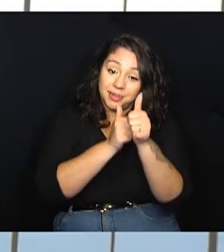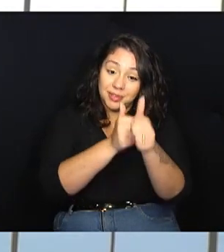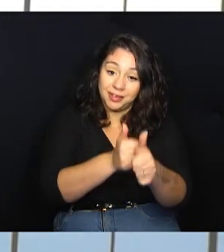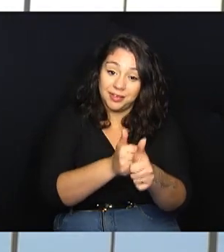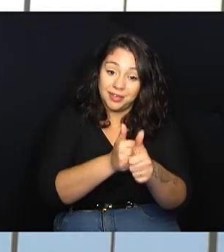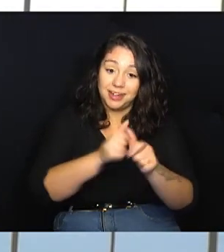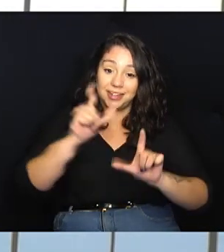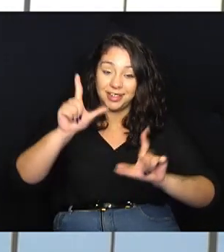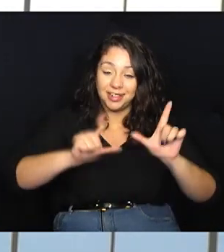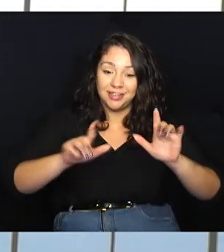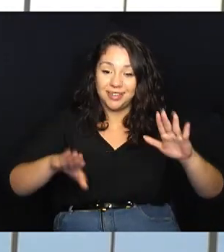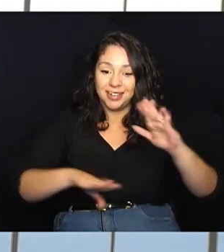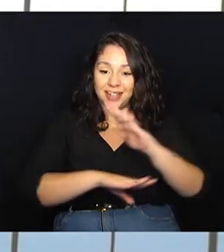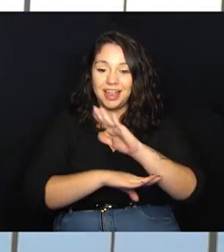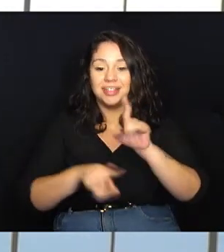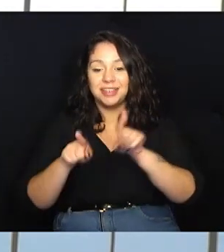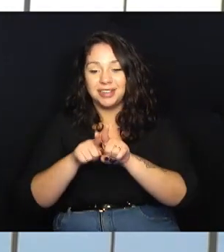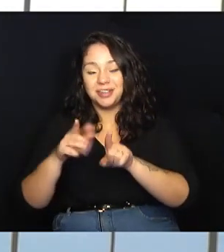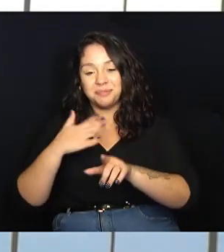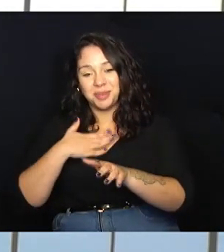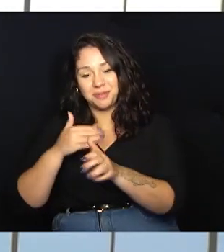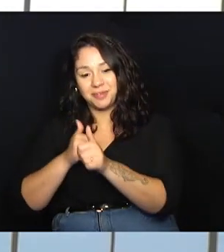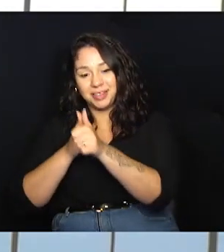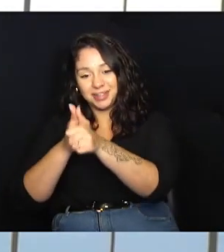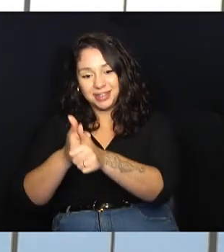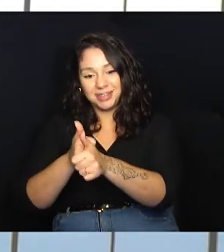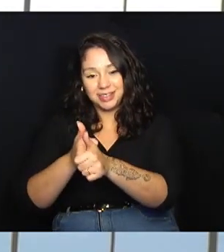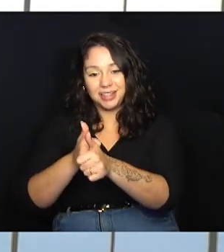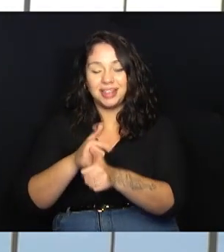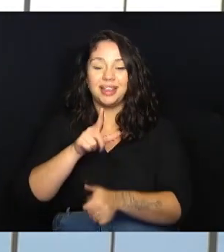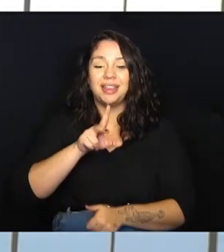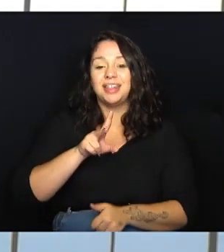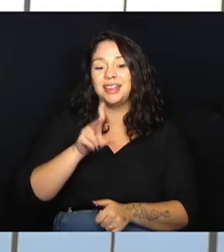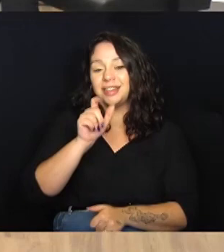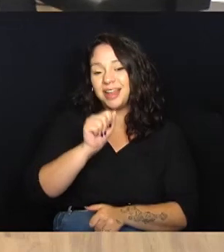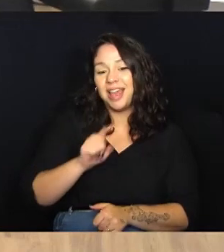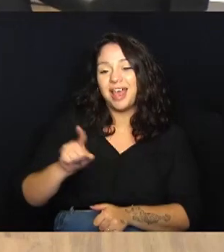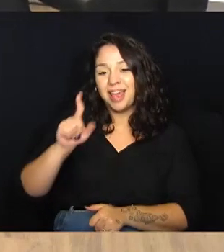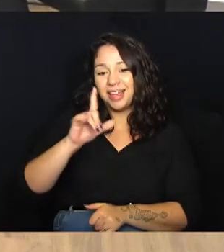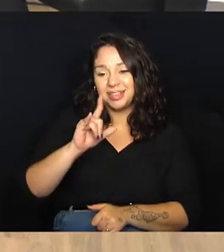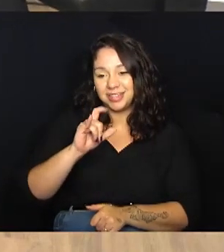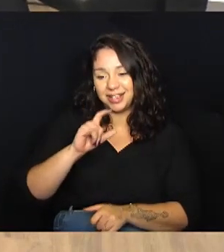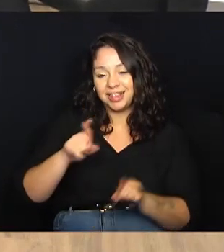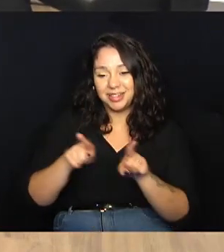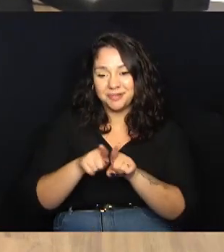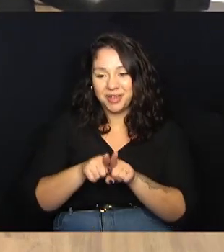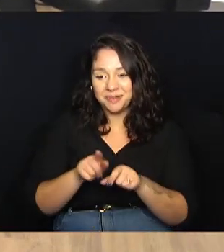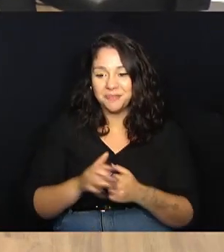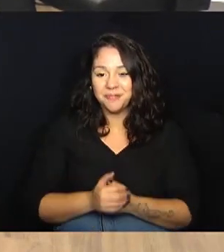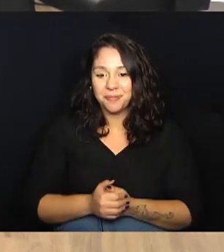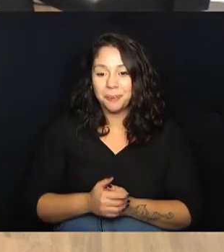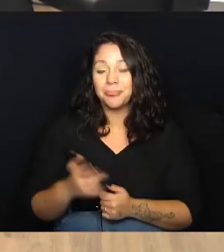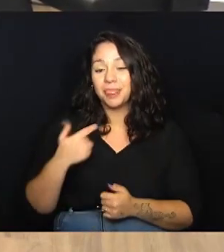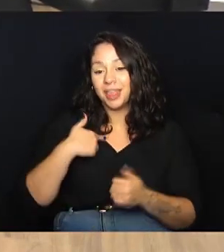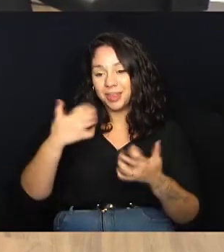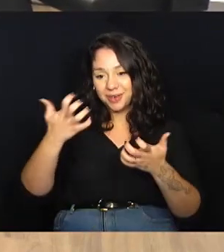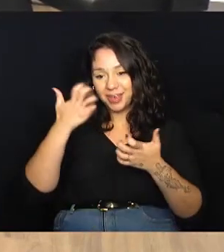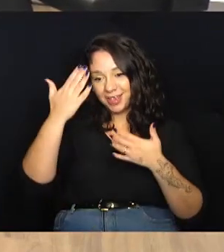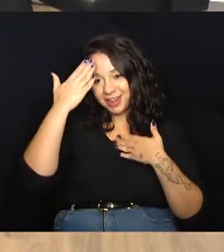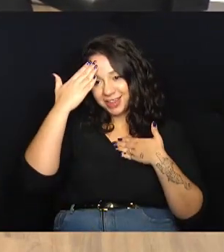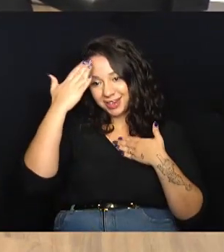TV Câmara e me seguir nas redes sociais, @vaipaola com 2 L's. Tá certo, então, Zezé. Eu quero agradecer,